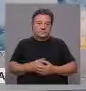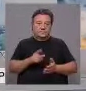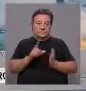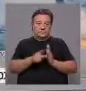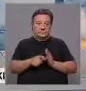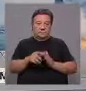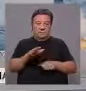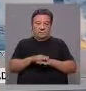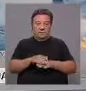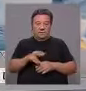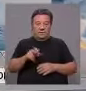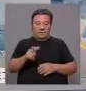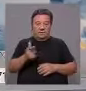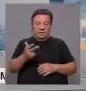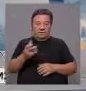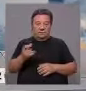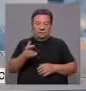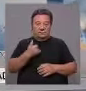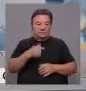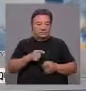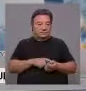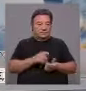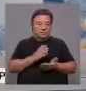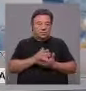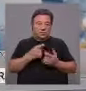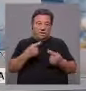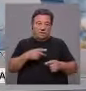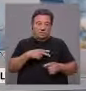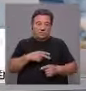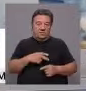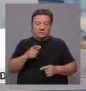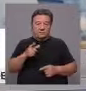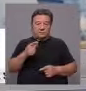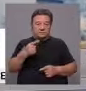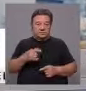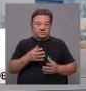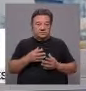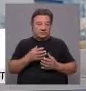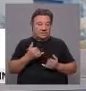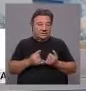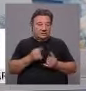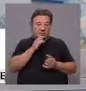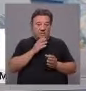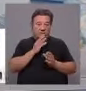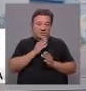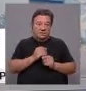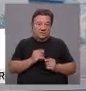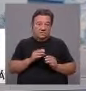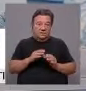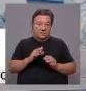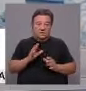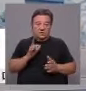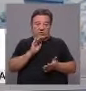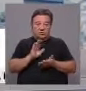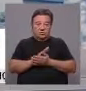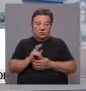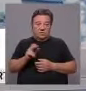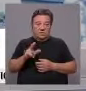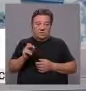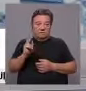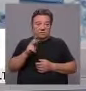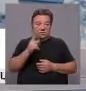Peixes nativos identifica espécies que só existem em Portugal, mas que estão em risco de desaparecer por completo. A jornalista Ana Luísa Alves foi